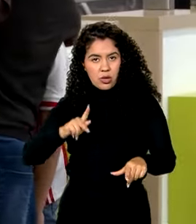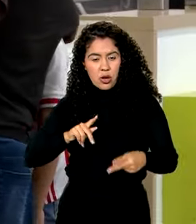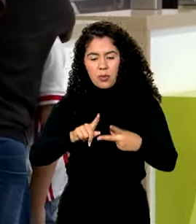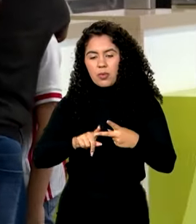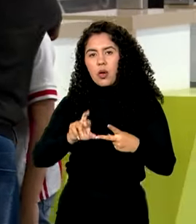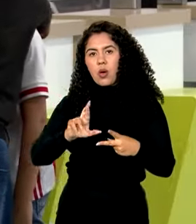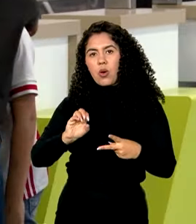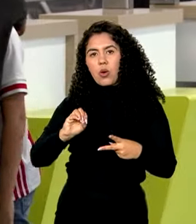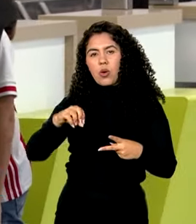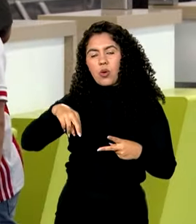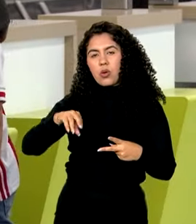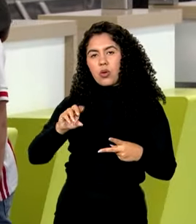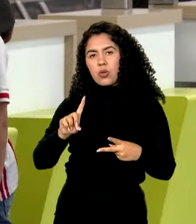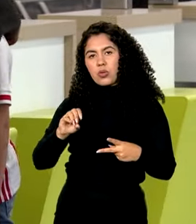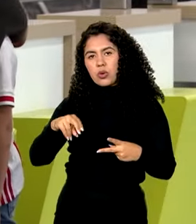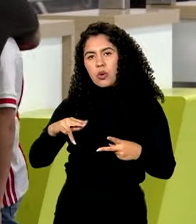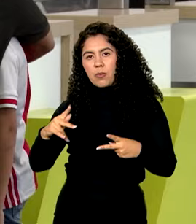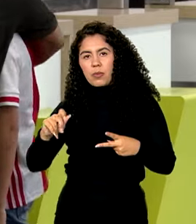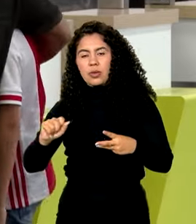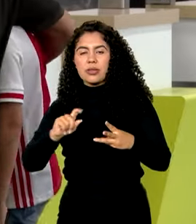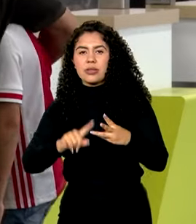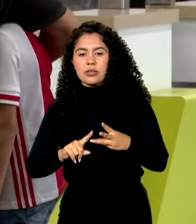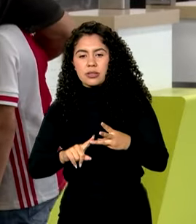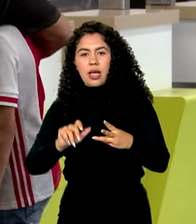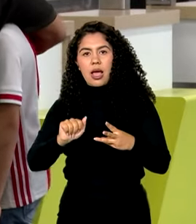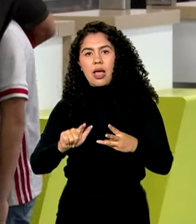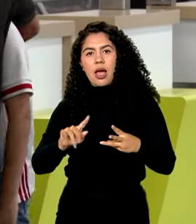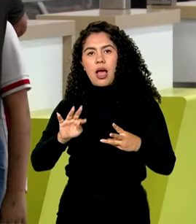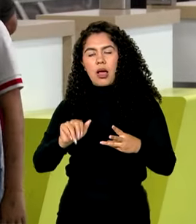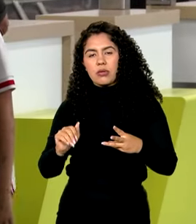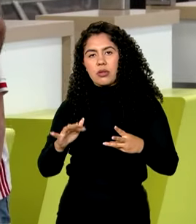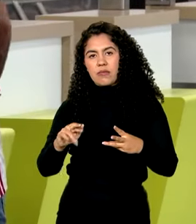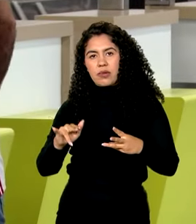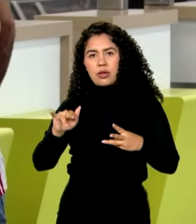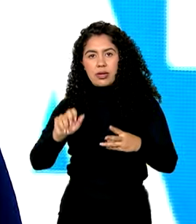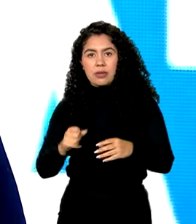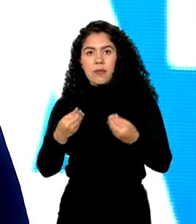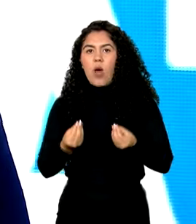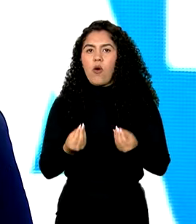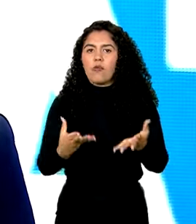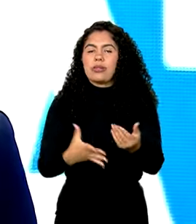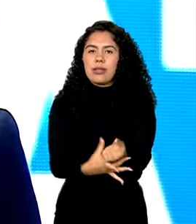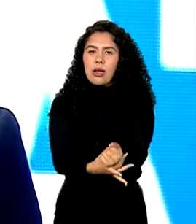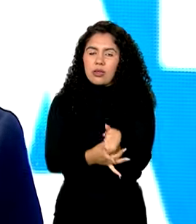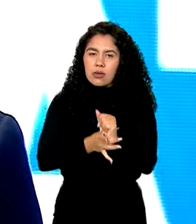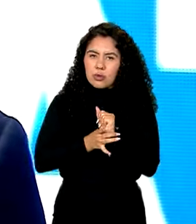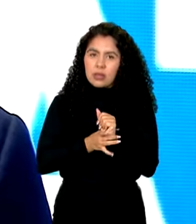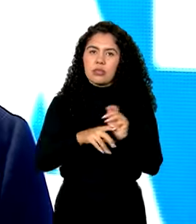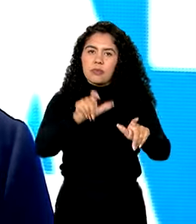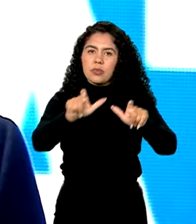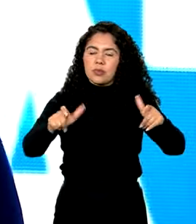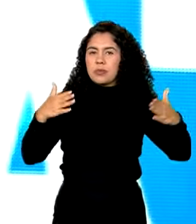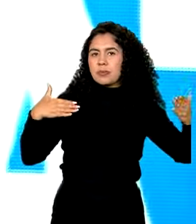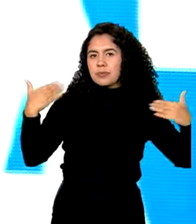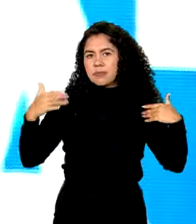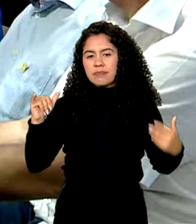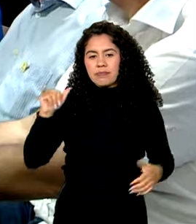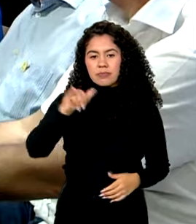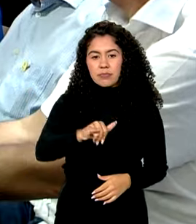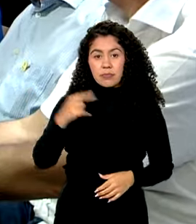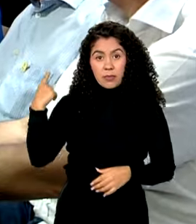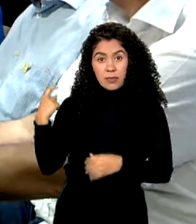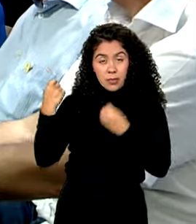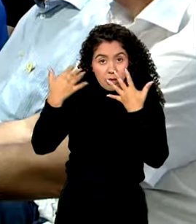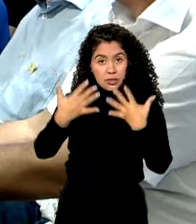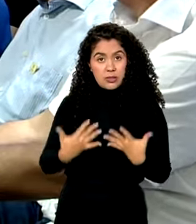Alta Floresta, garantindo mais segurança e conforto aos passageiros. No primeiro meio do meu mandato, eu convidei